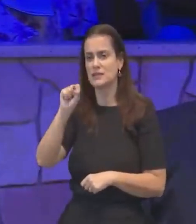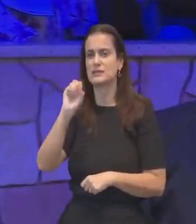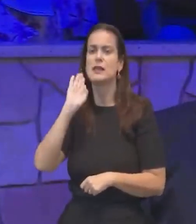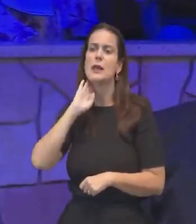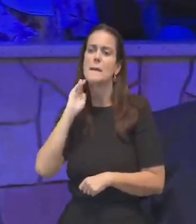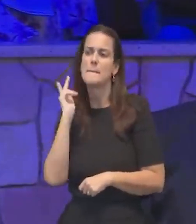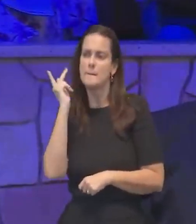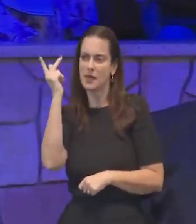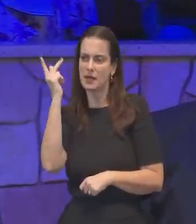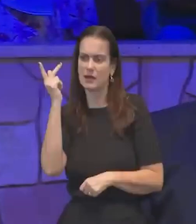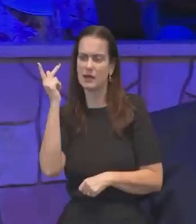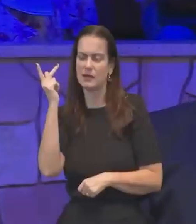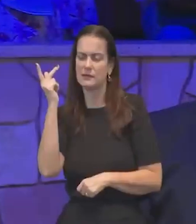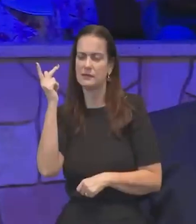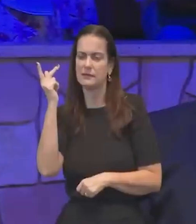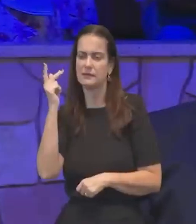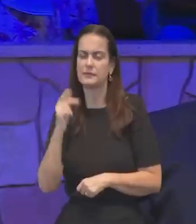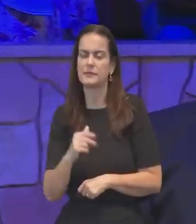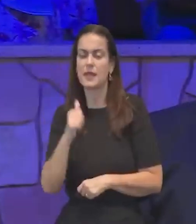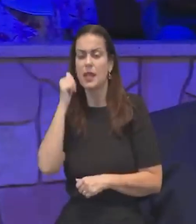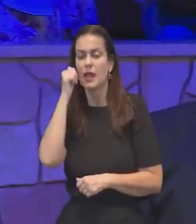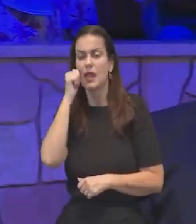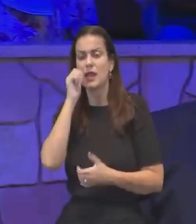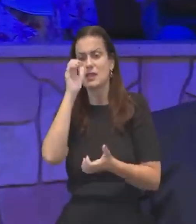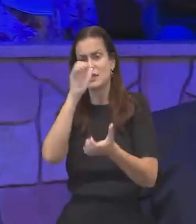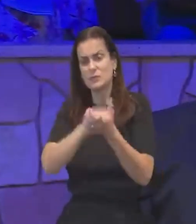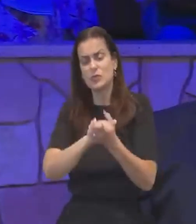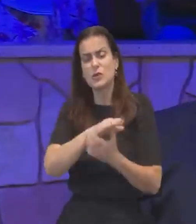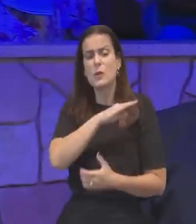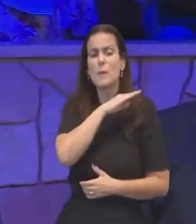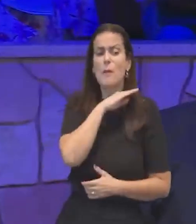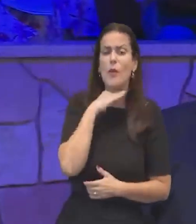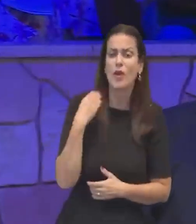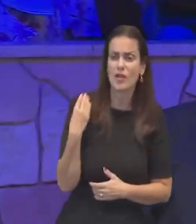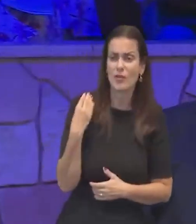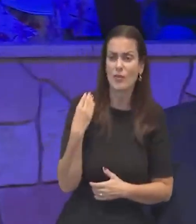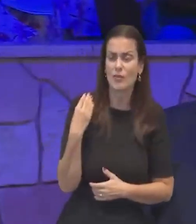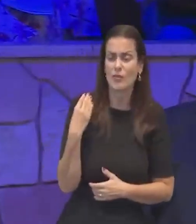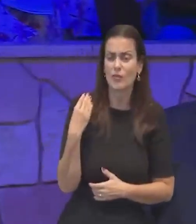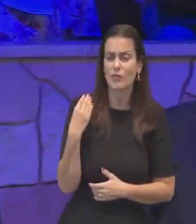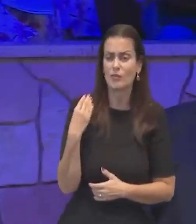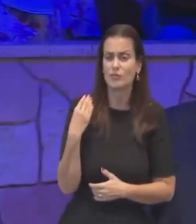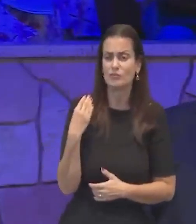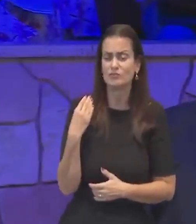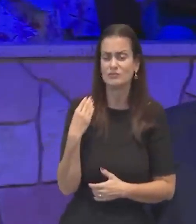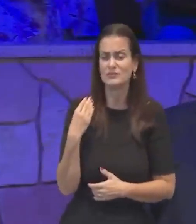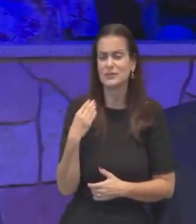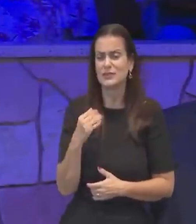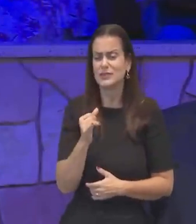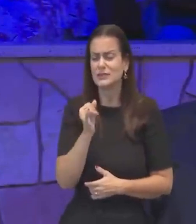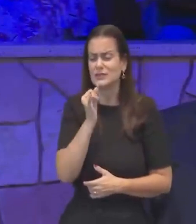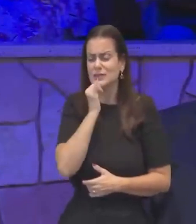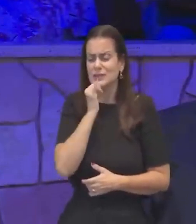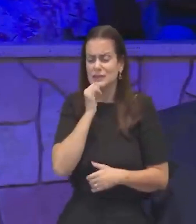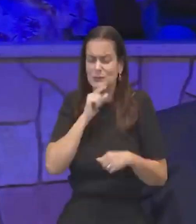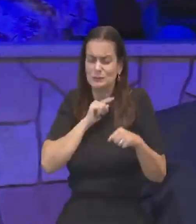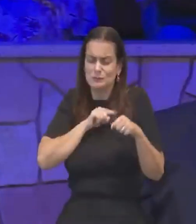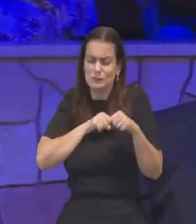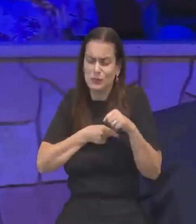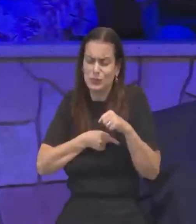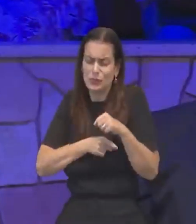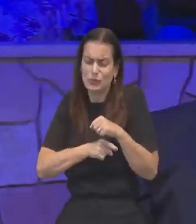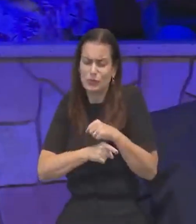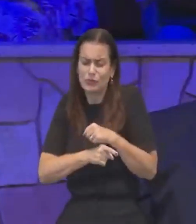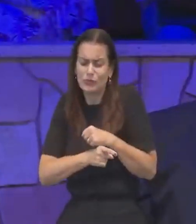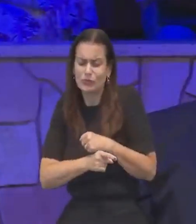Horizonte. Sua esposa havia falecido e um luto tomou conta da sua vida, da vida dos